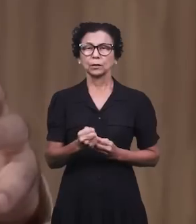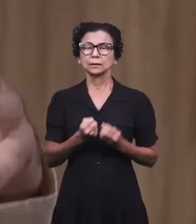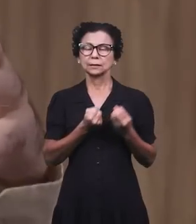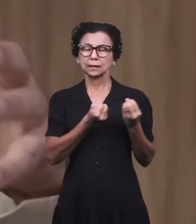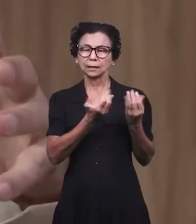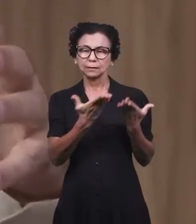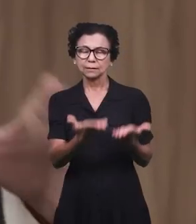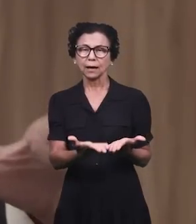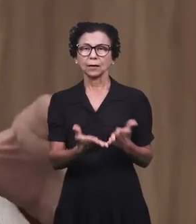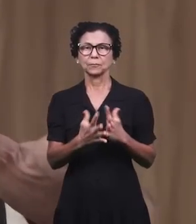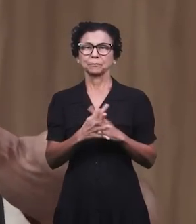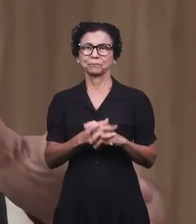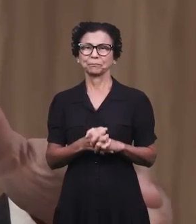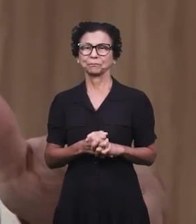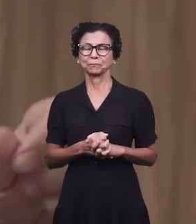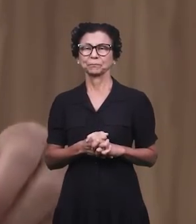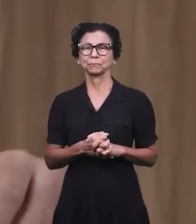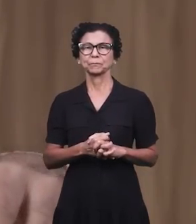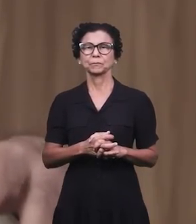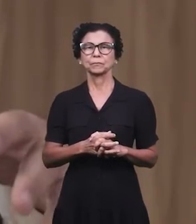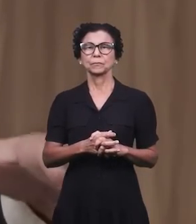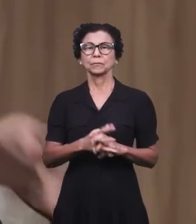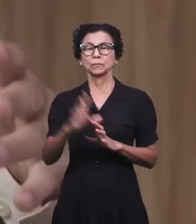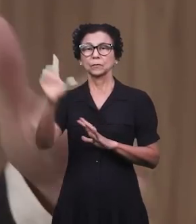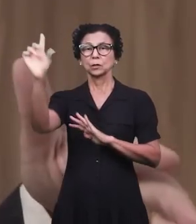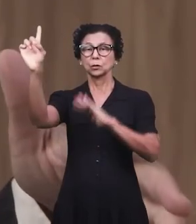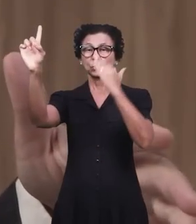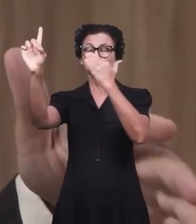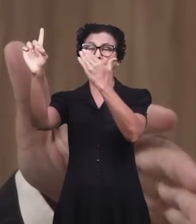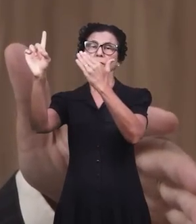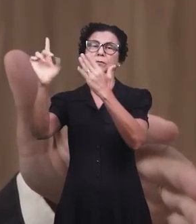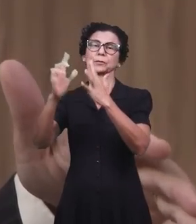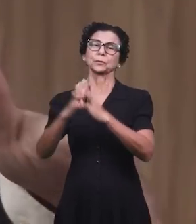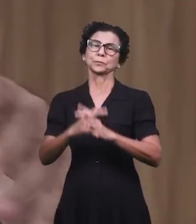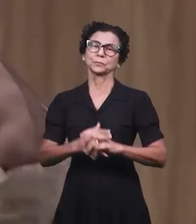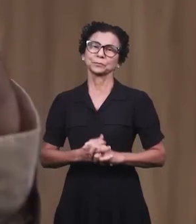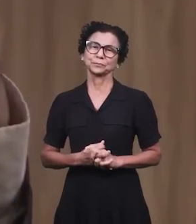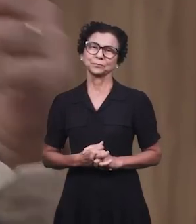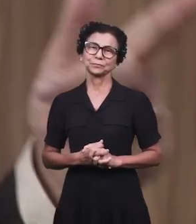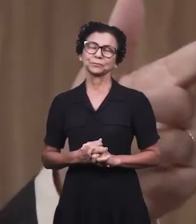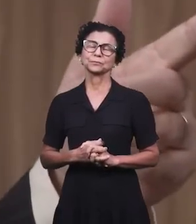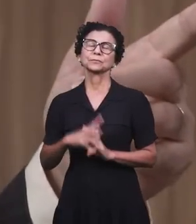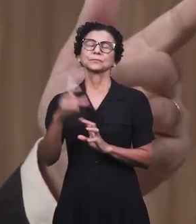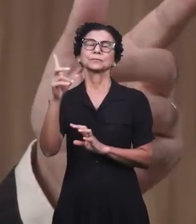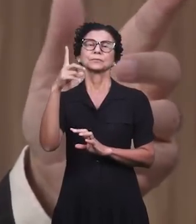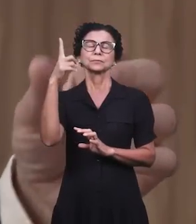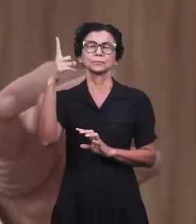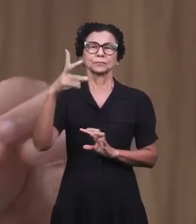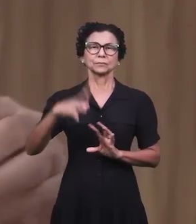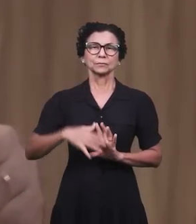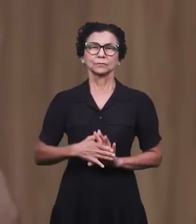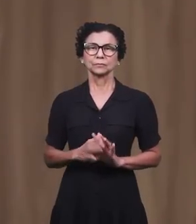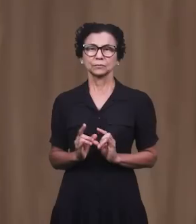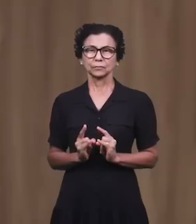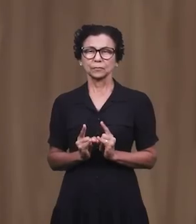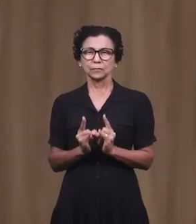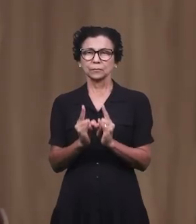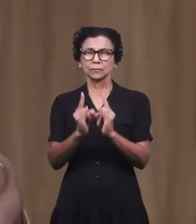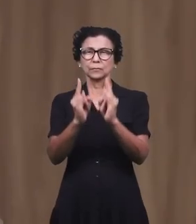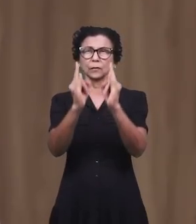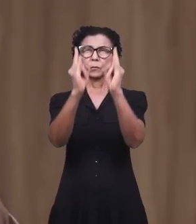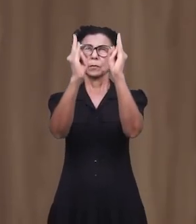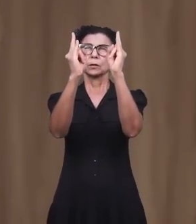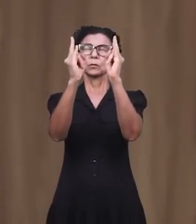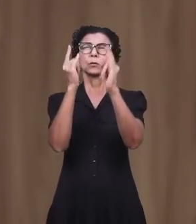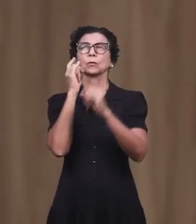confiou plenamente no Senhor. Então, edificando uma torre que olhava para o alto quando ele tinha necessidade,